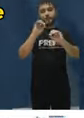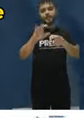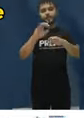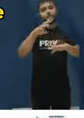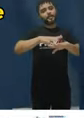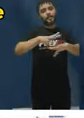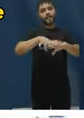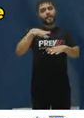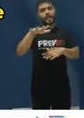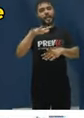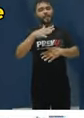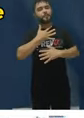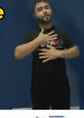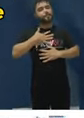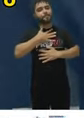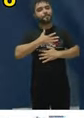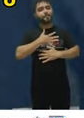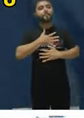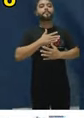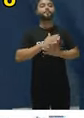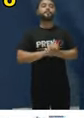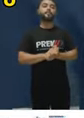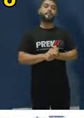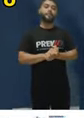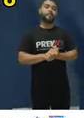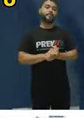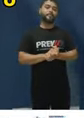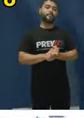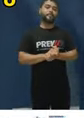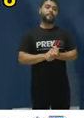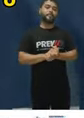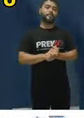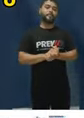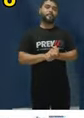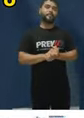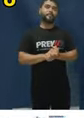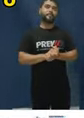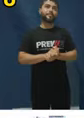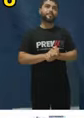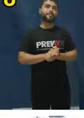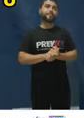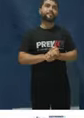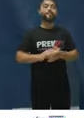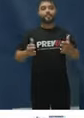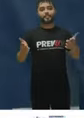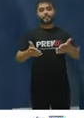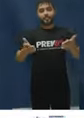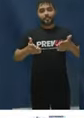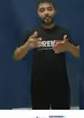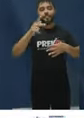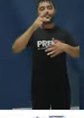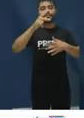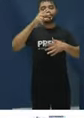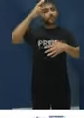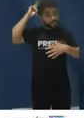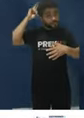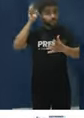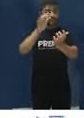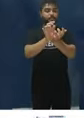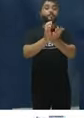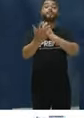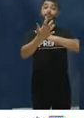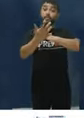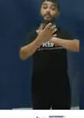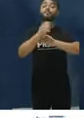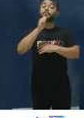era a área que eu tinha mais afinidade. E aí hoje em dia eu já estou no mestrado e como professor o Prevup continua me ajudando.